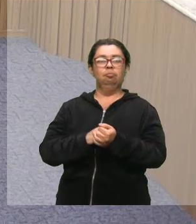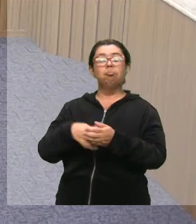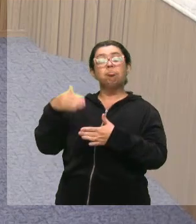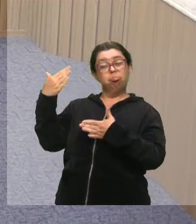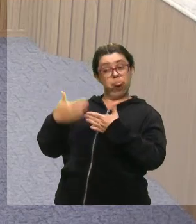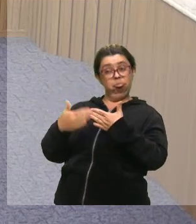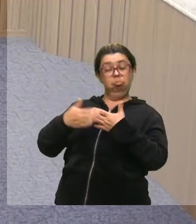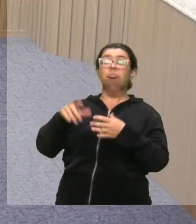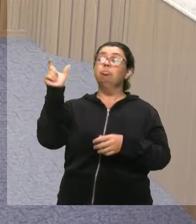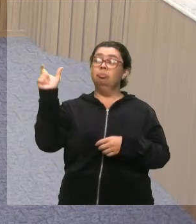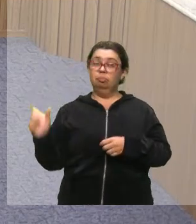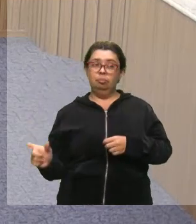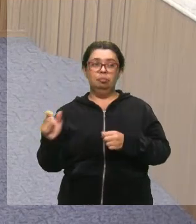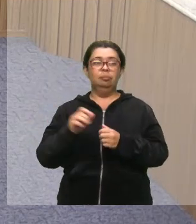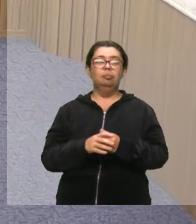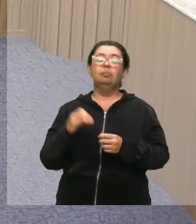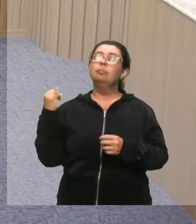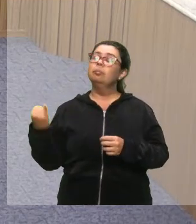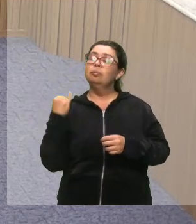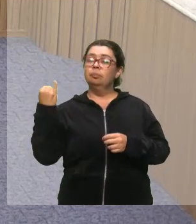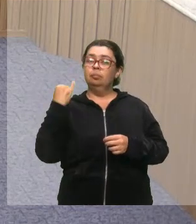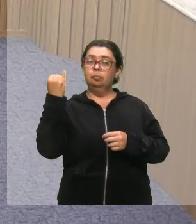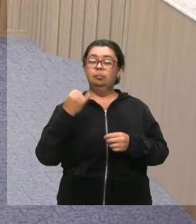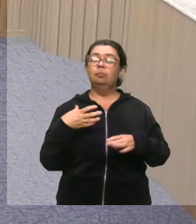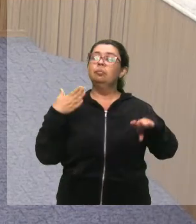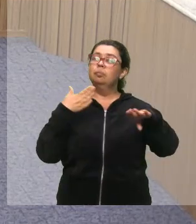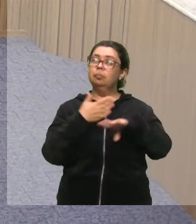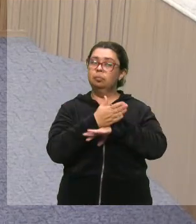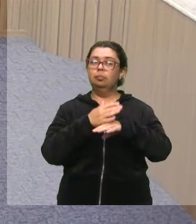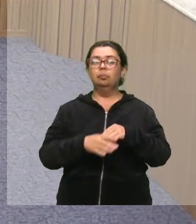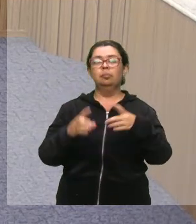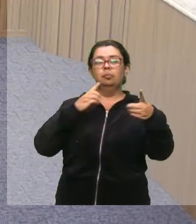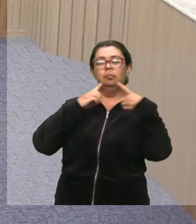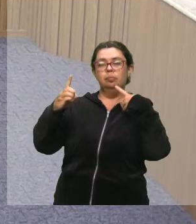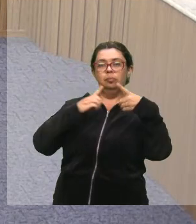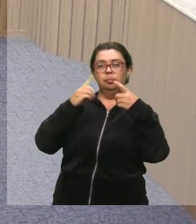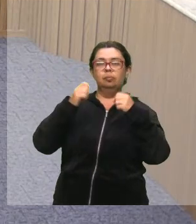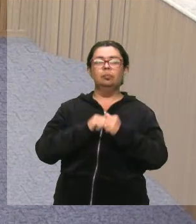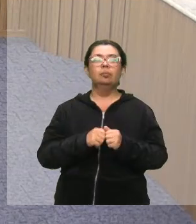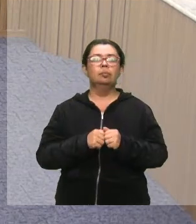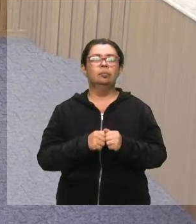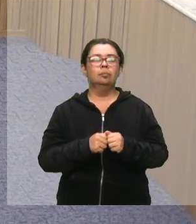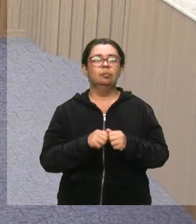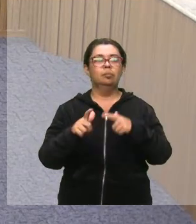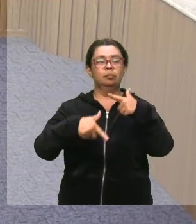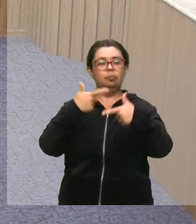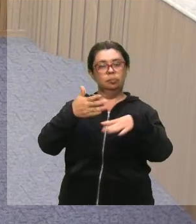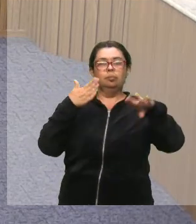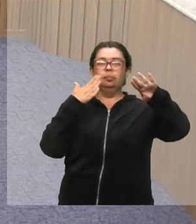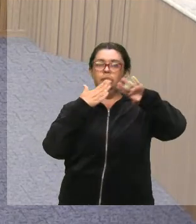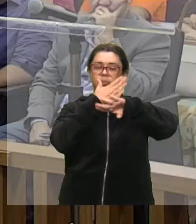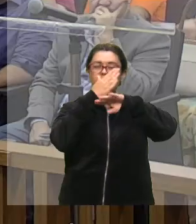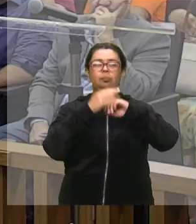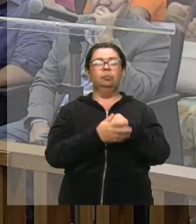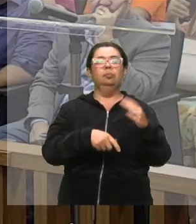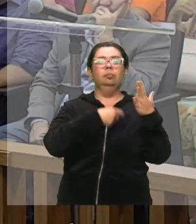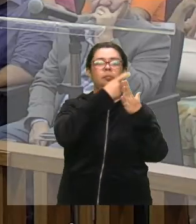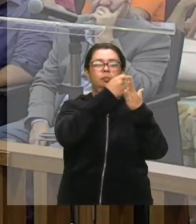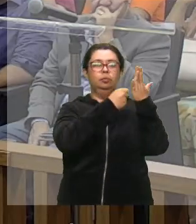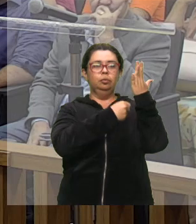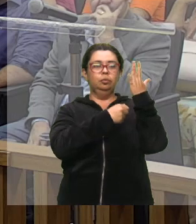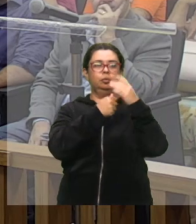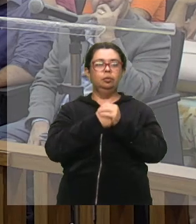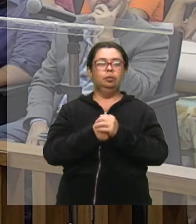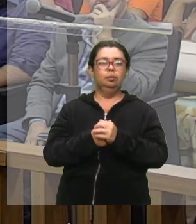demonstração de cidadania fundamental a participação de vocês na discussão, elaboração e, posteriormente, aprovação do orçamento público